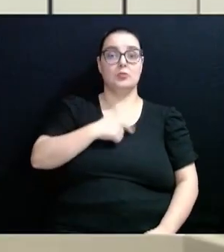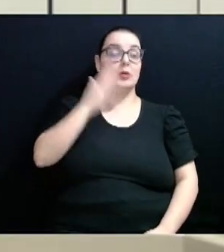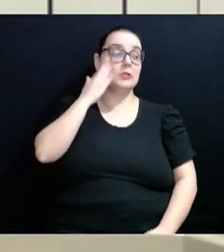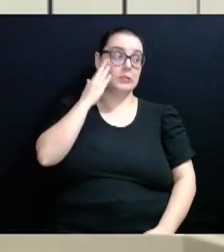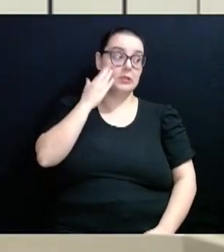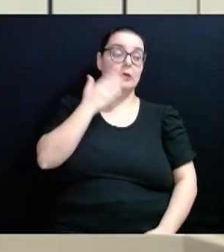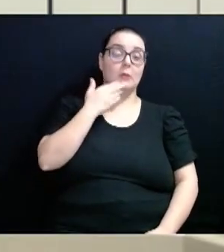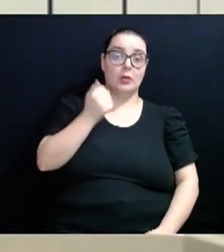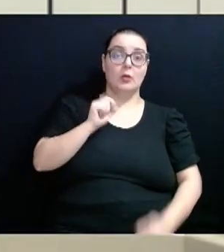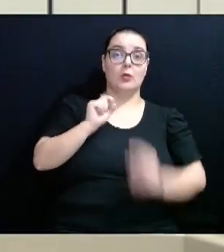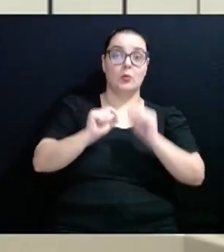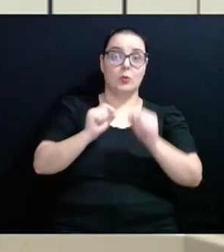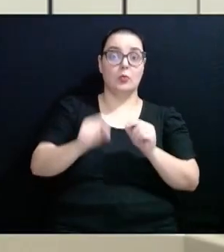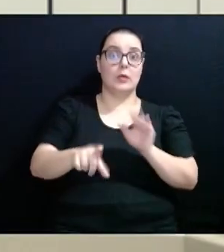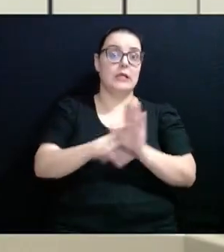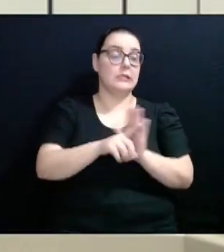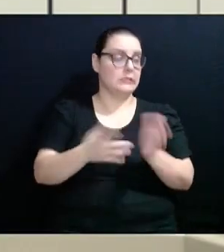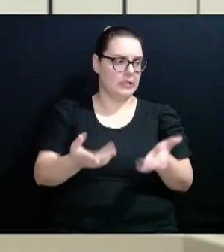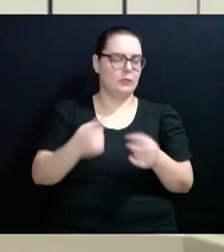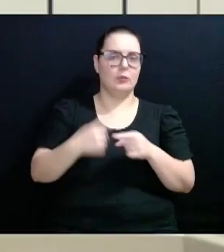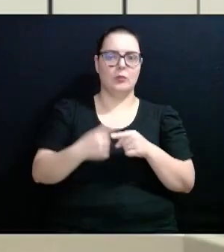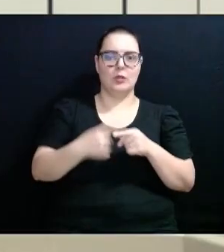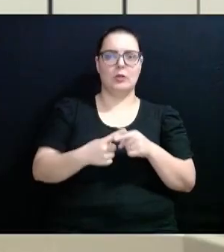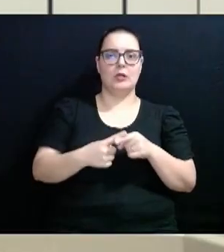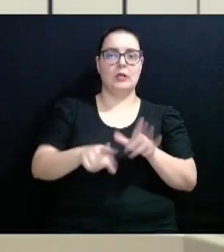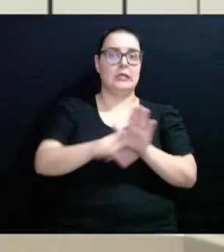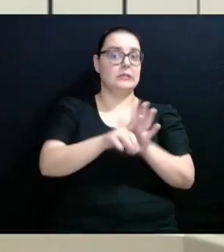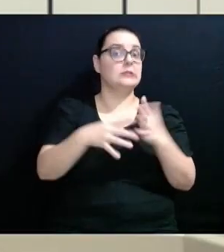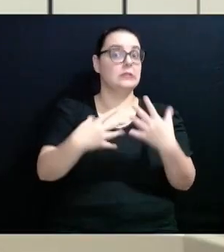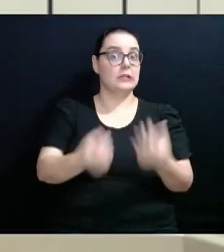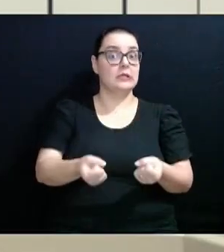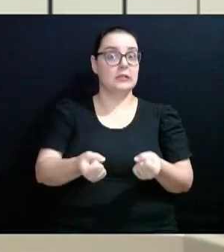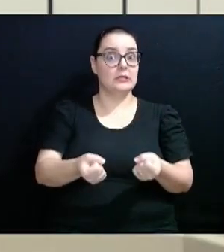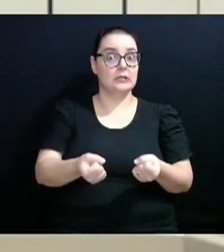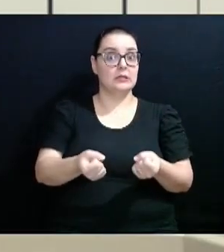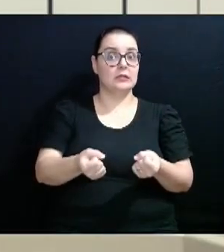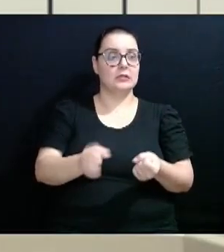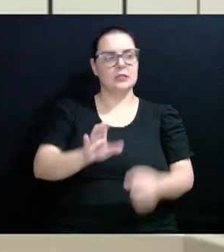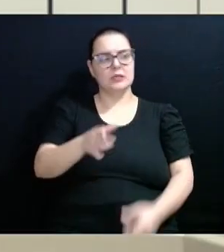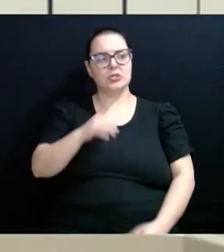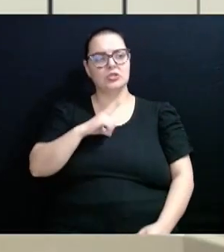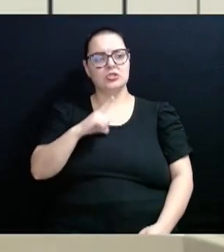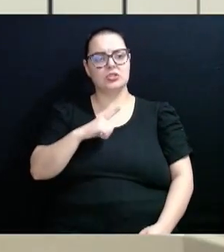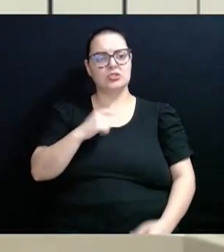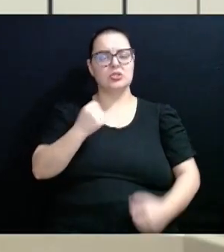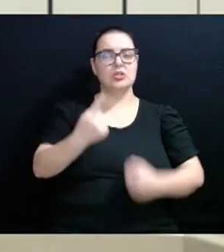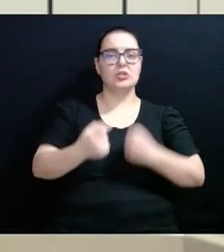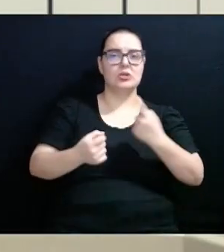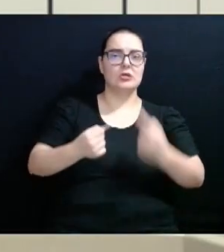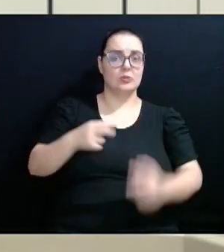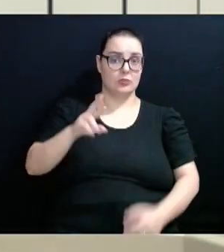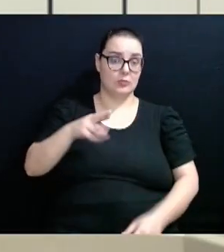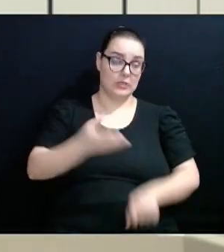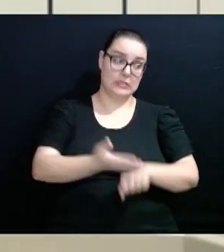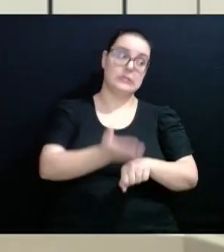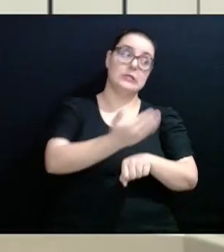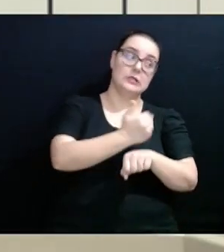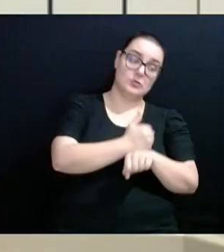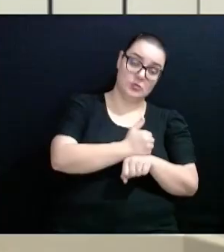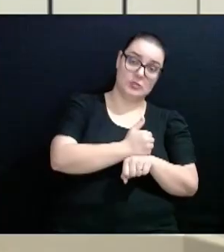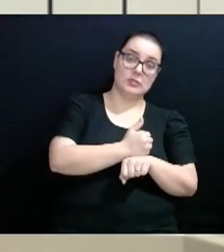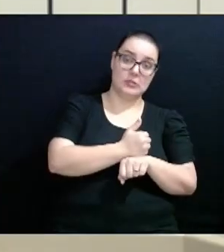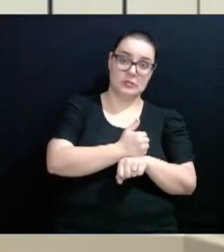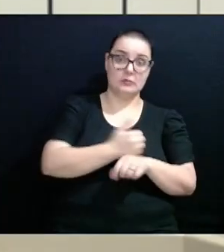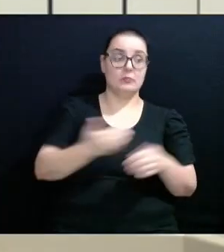essa lei, né? Por que essa lei foi sancionada e se já tinha alguns motivos anteriores para que agora,